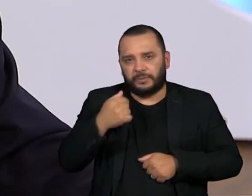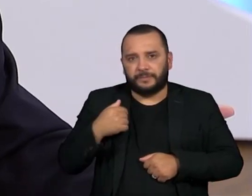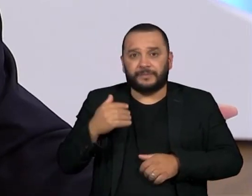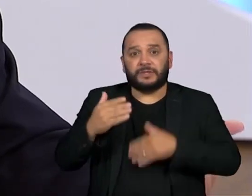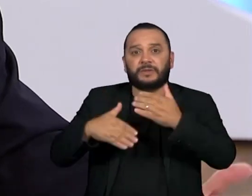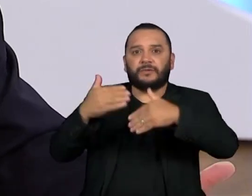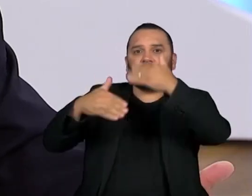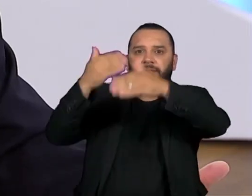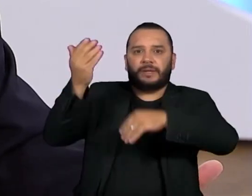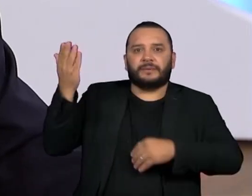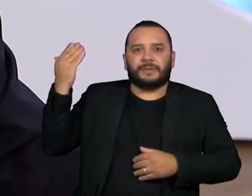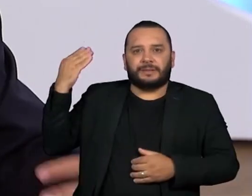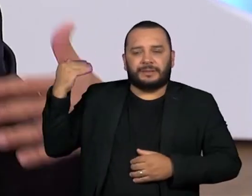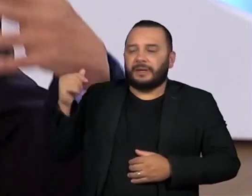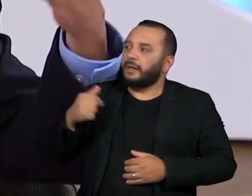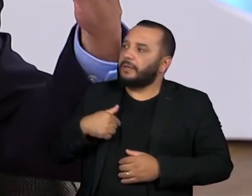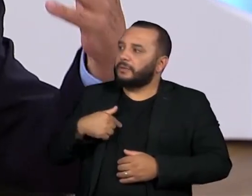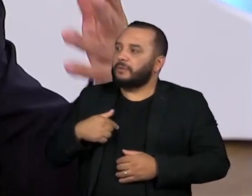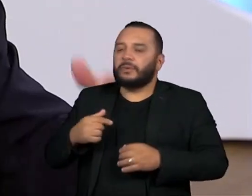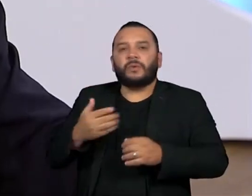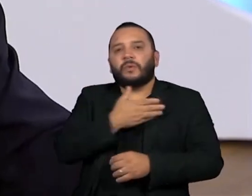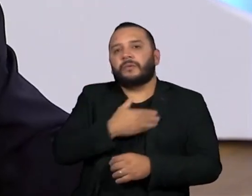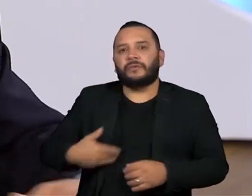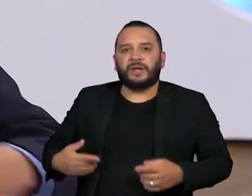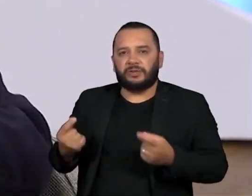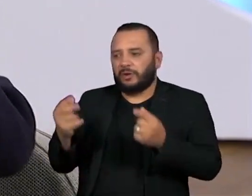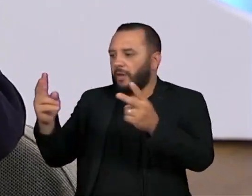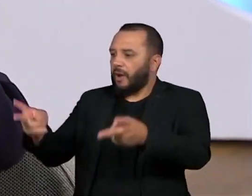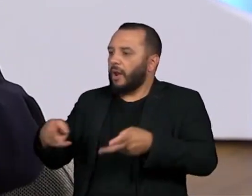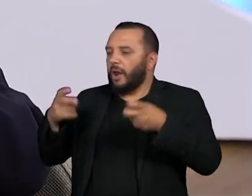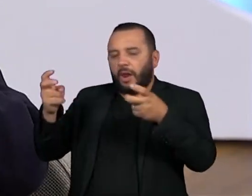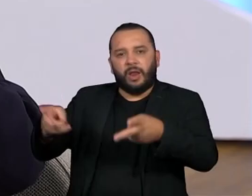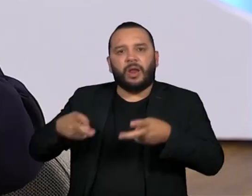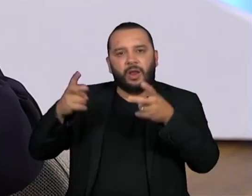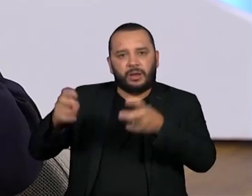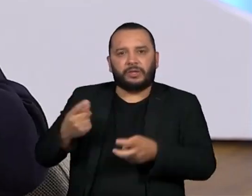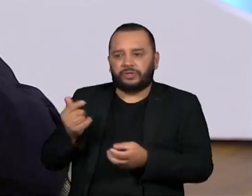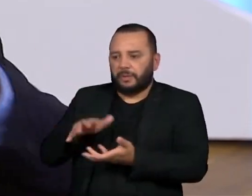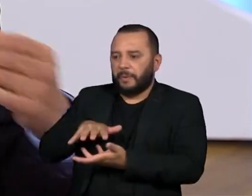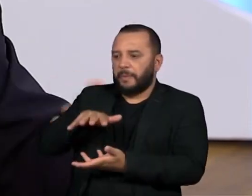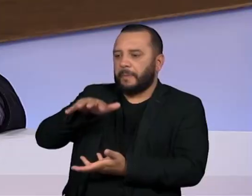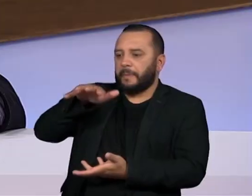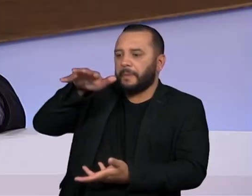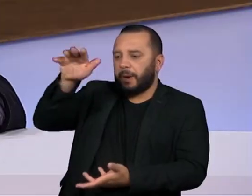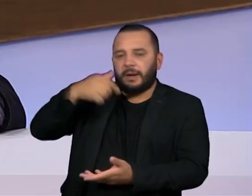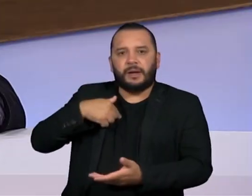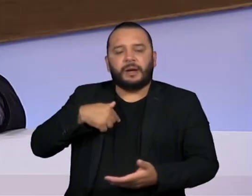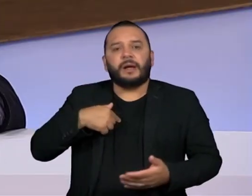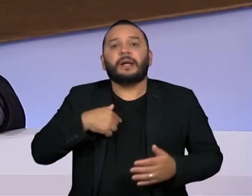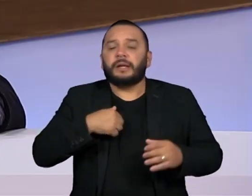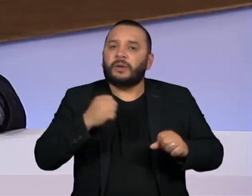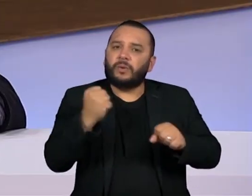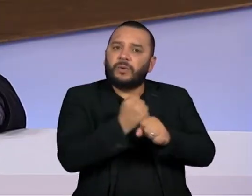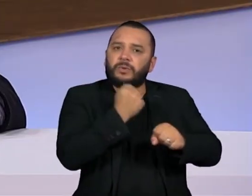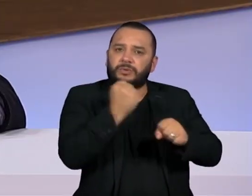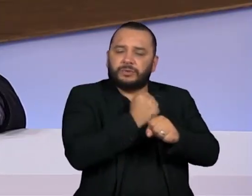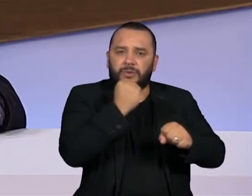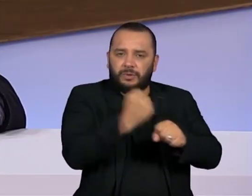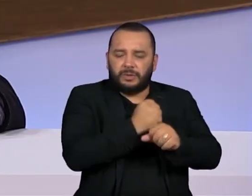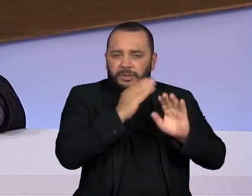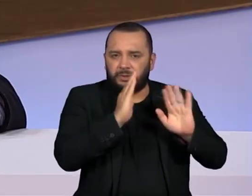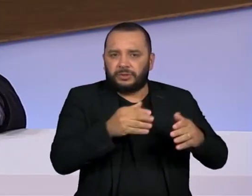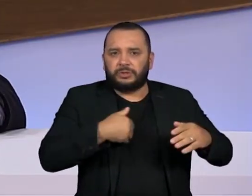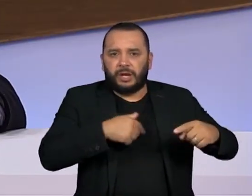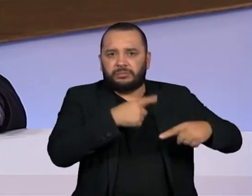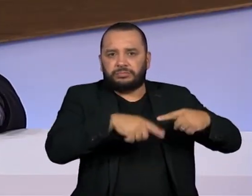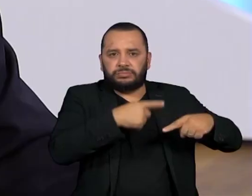um grande projeto central, digamos, hidrelétrica de Itaipu, ou pré-sal, qualquer coisa gigantesca, que não tem escala na